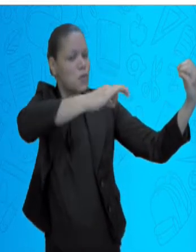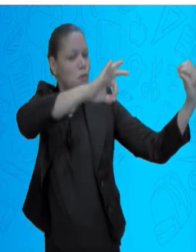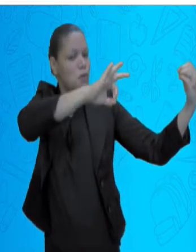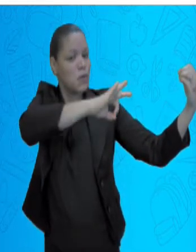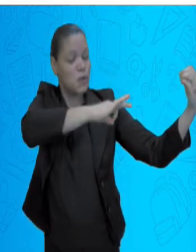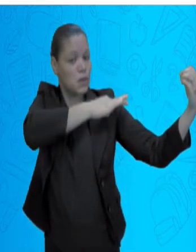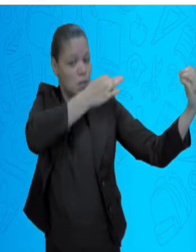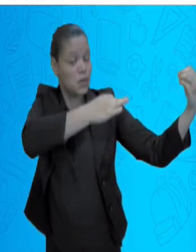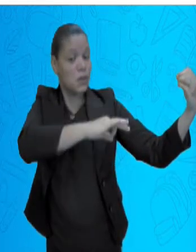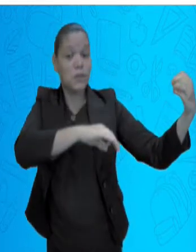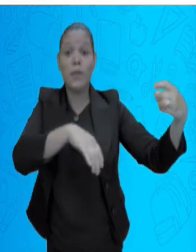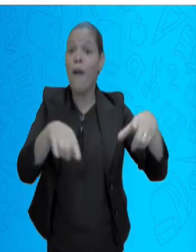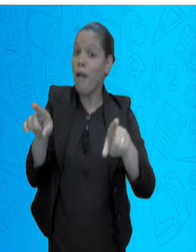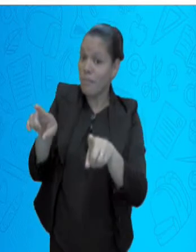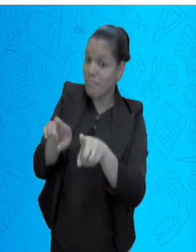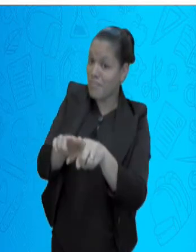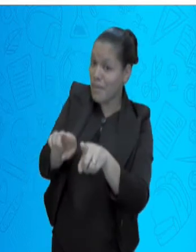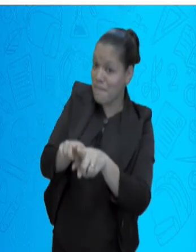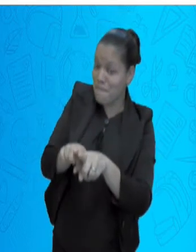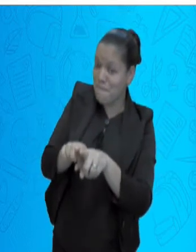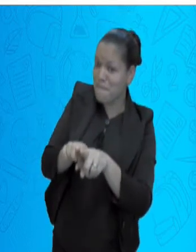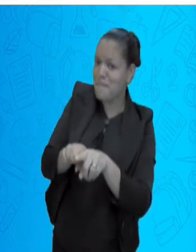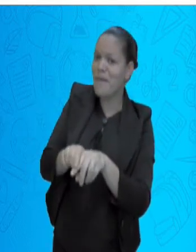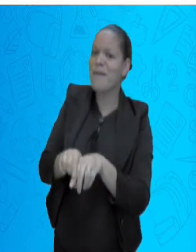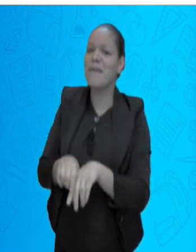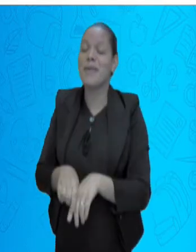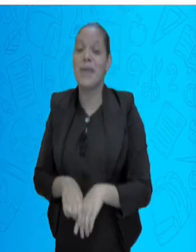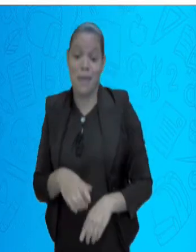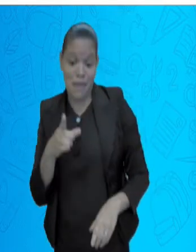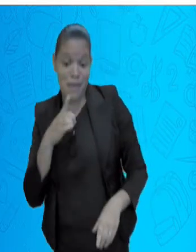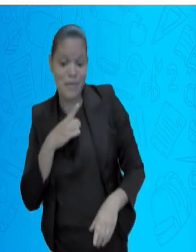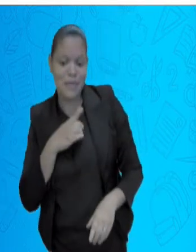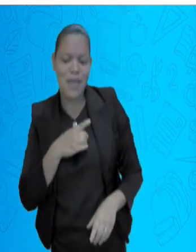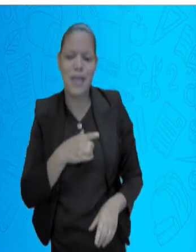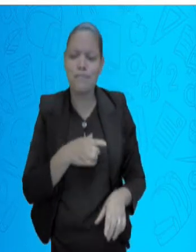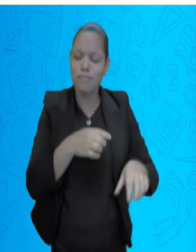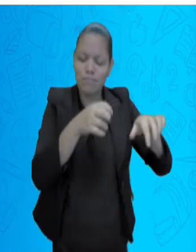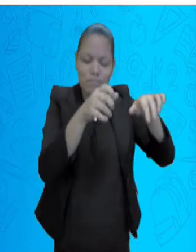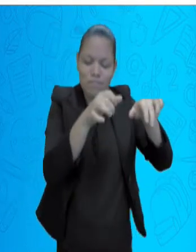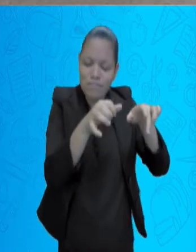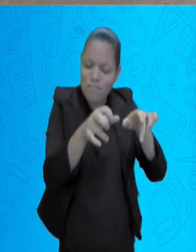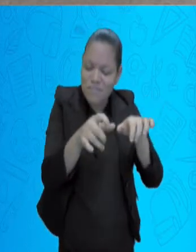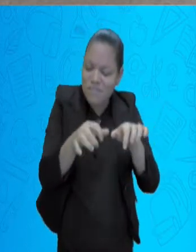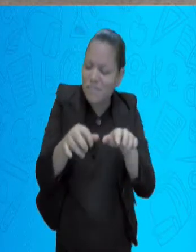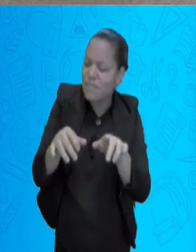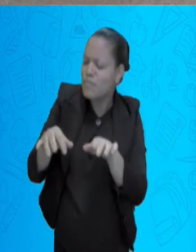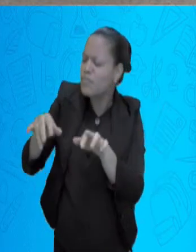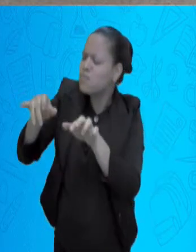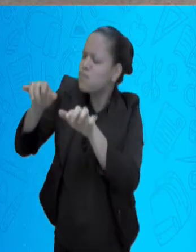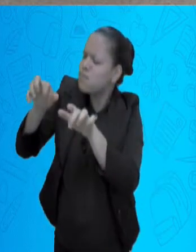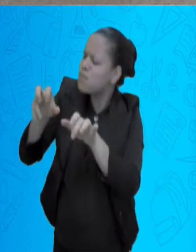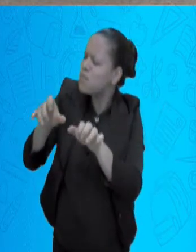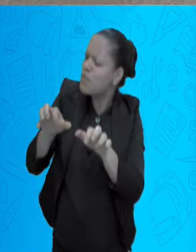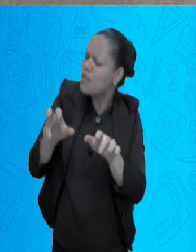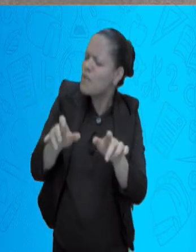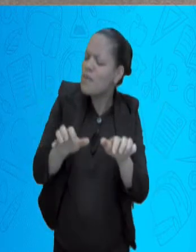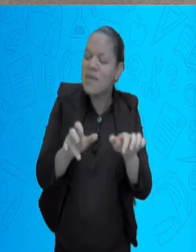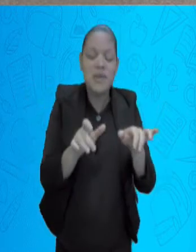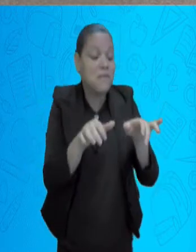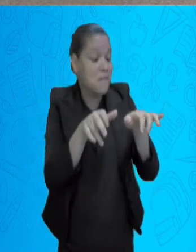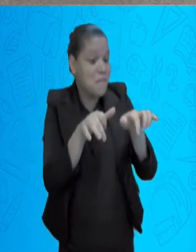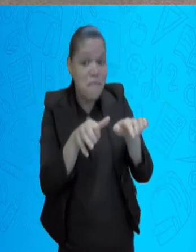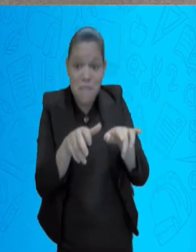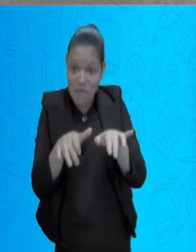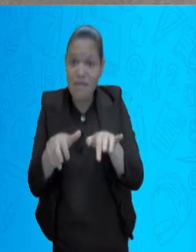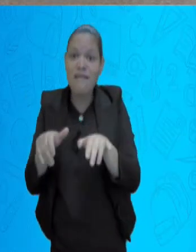que é o piano. A gente vê aquele piano mais lindo, mas a gente não imagina que ele seja um instrumento